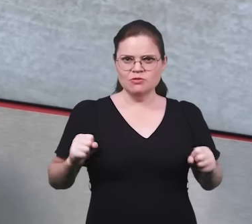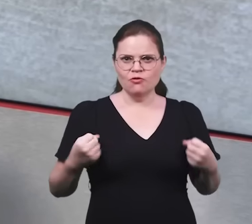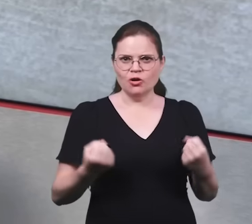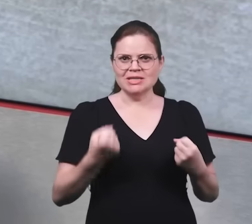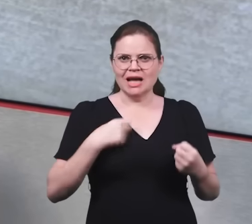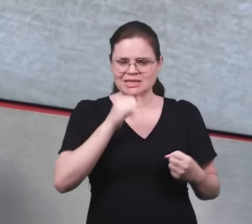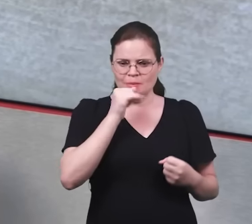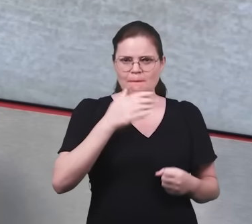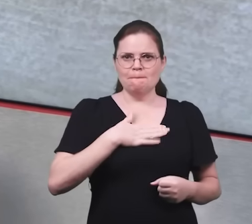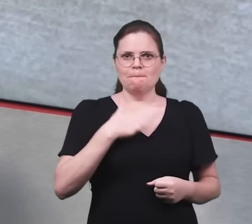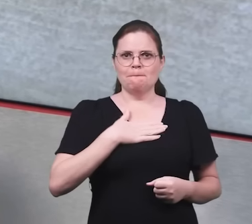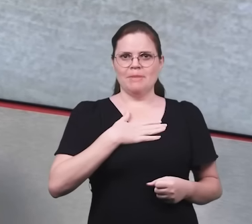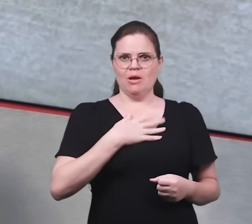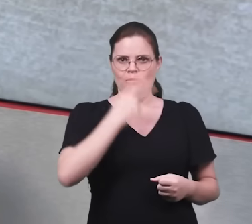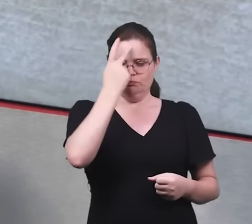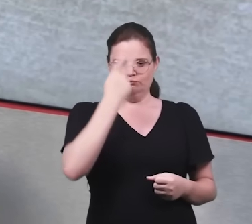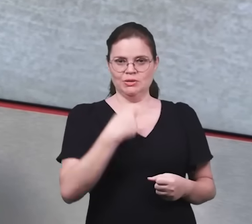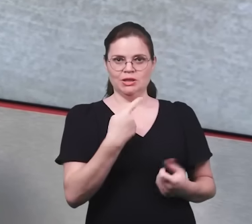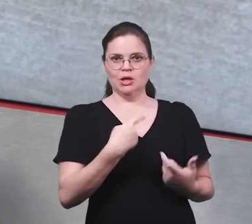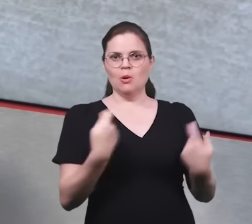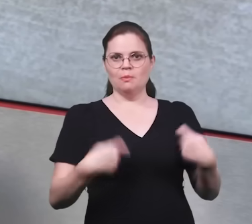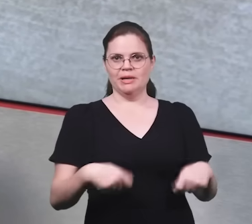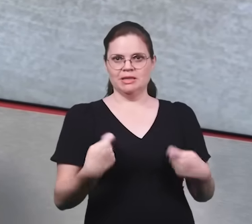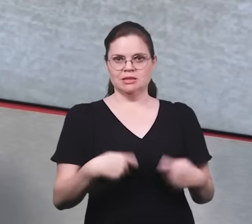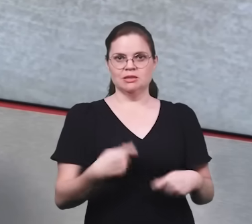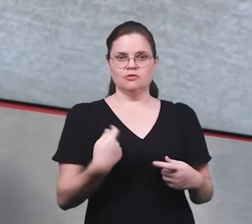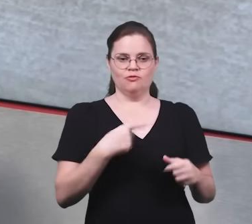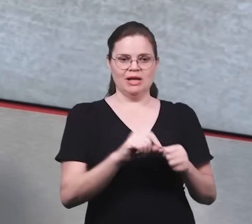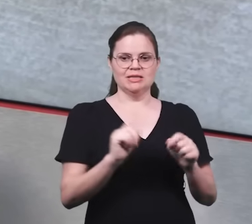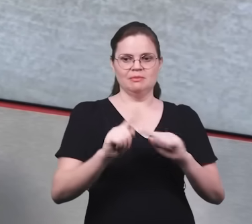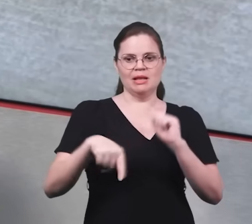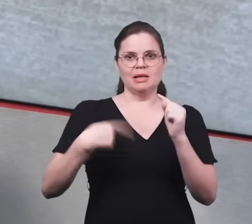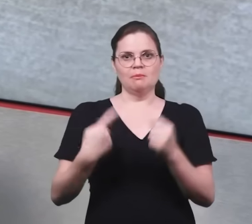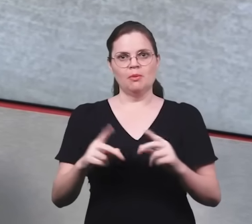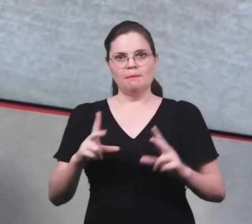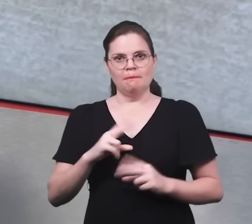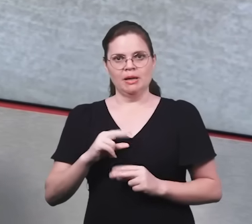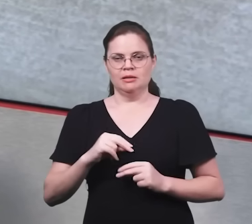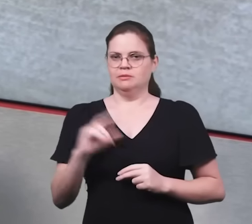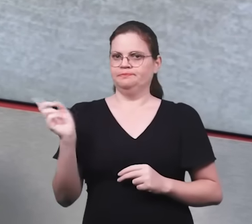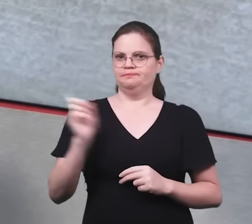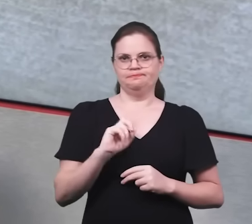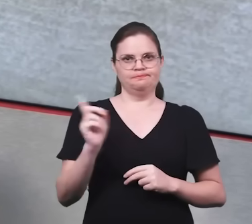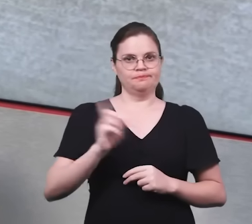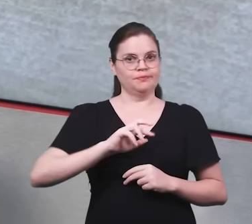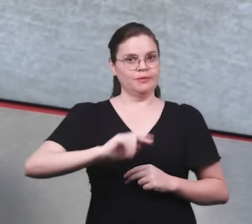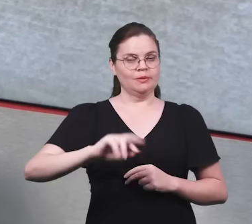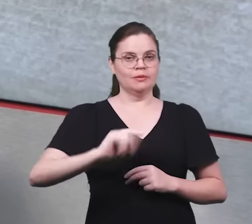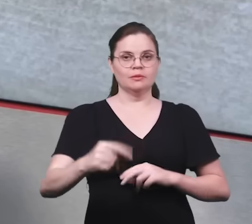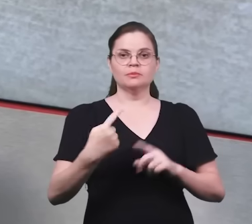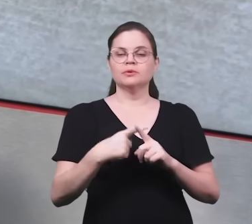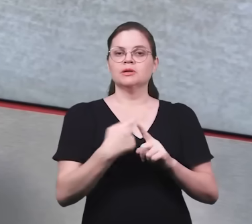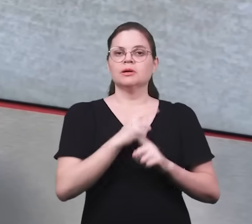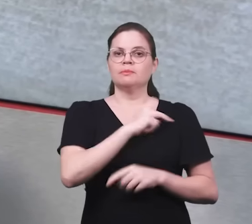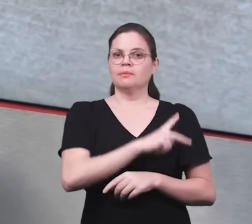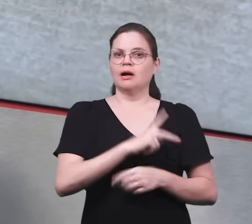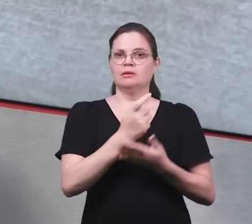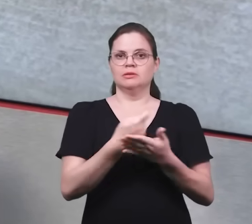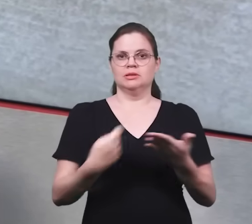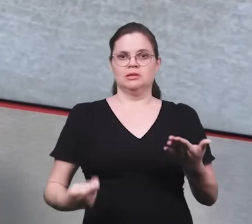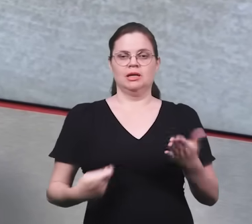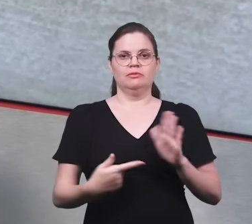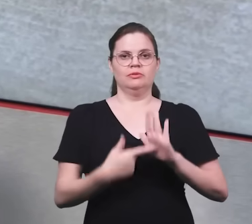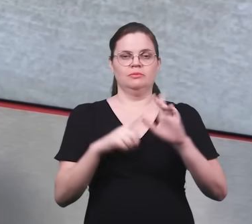para alcançar o descanso da alma. Agora, não é bem assim, porque o próprio versículo, a própria carta que o apóstolo Paulo